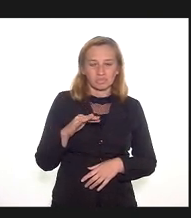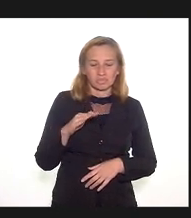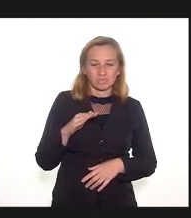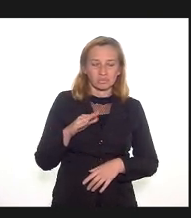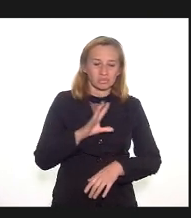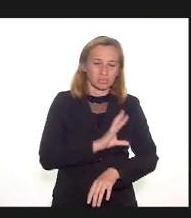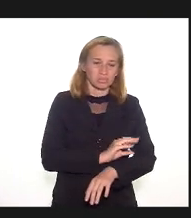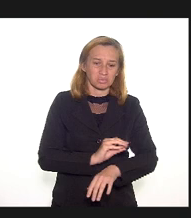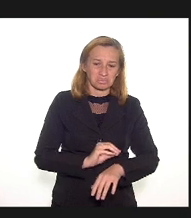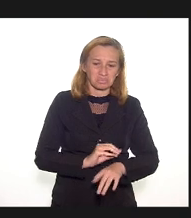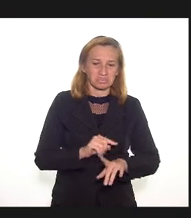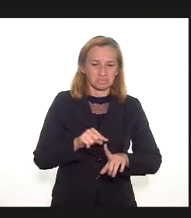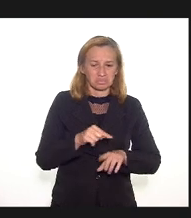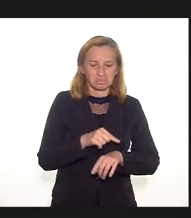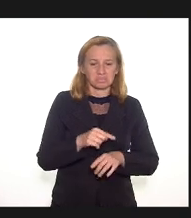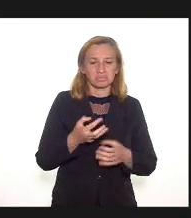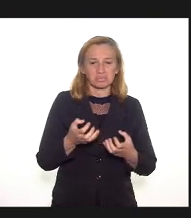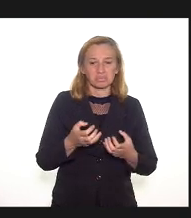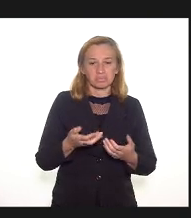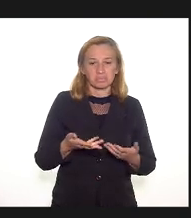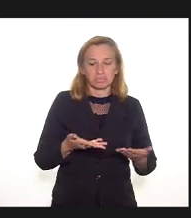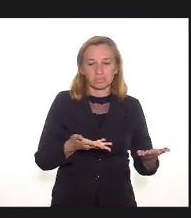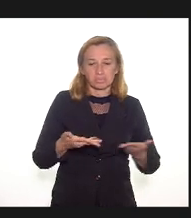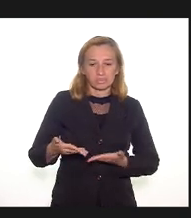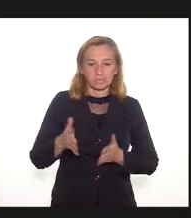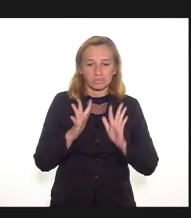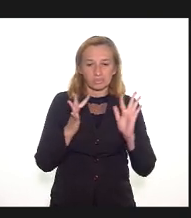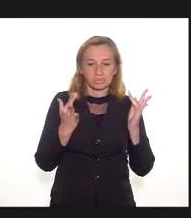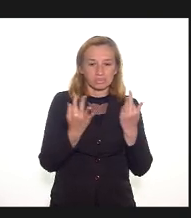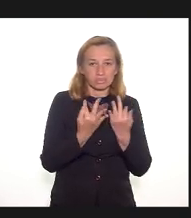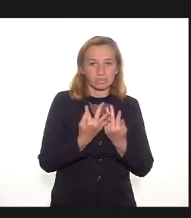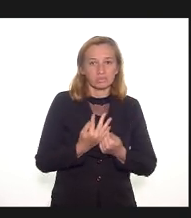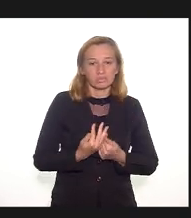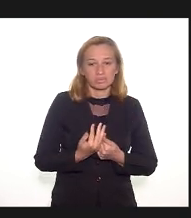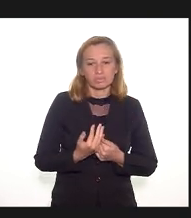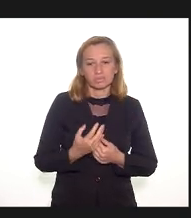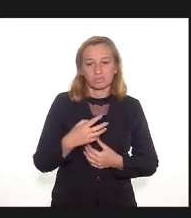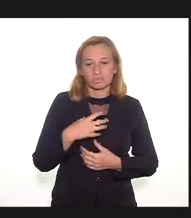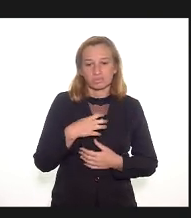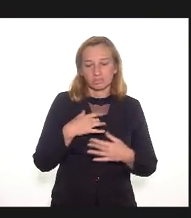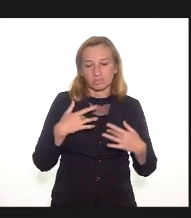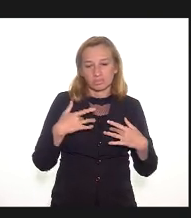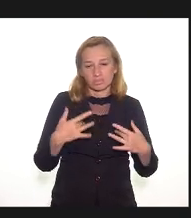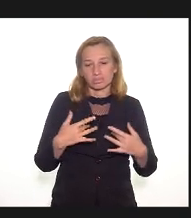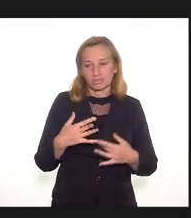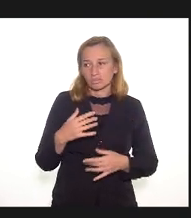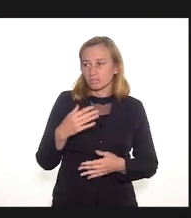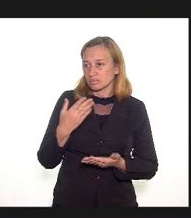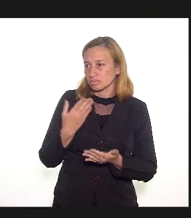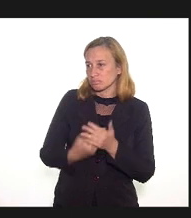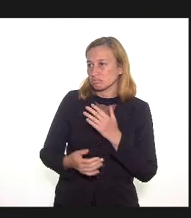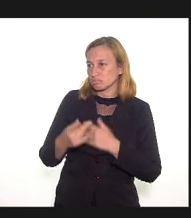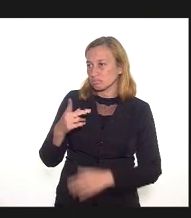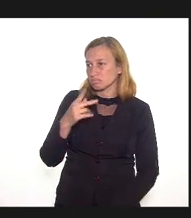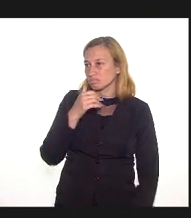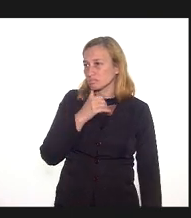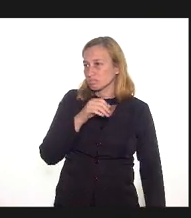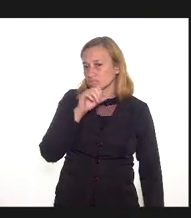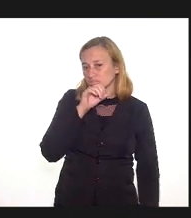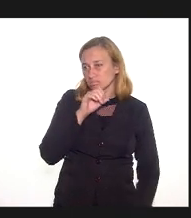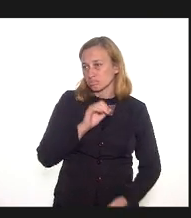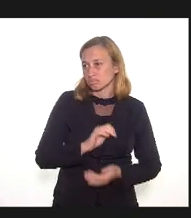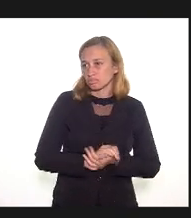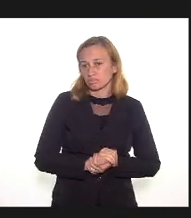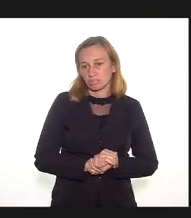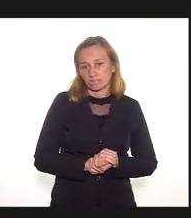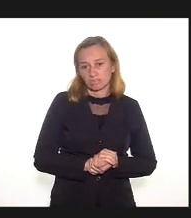estou melhor, mas queira receber também da minha família e de mim próprio os sentimentos pela perda da sua mãezinha e que Deus possa consolar,